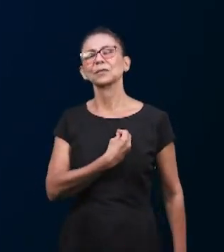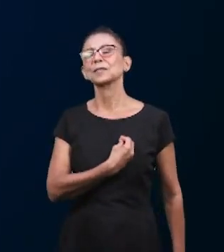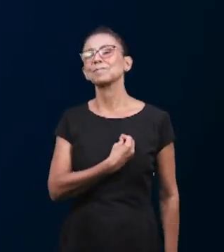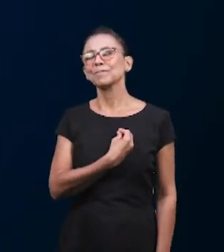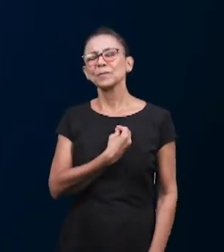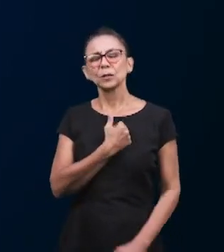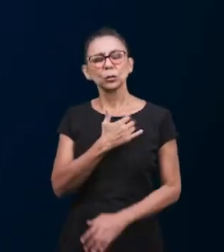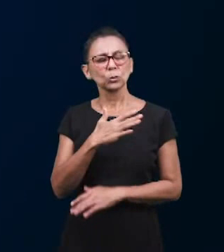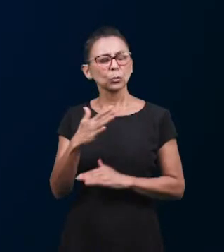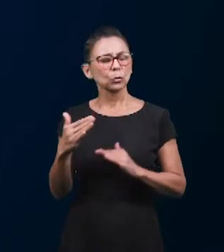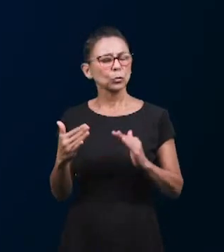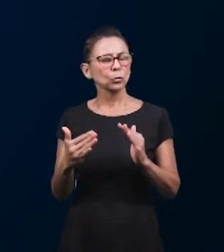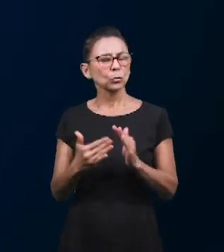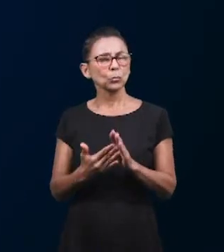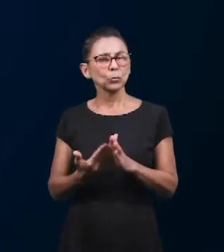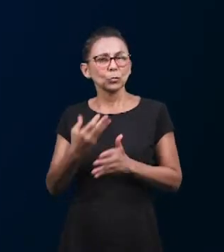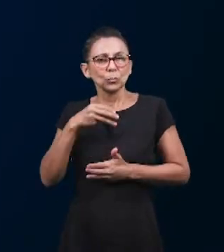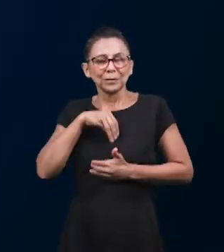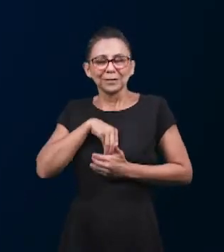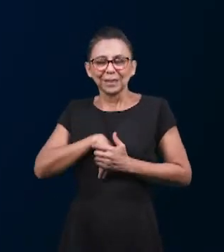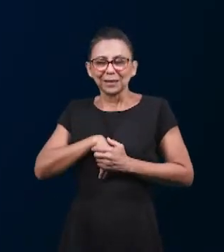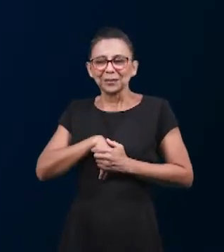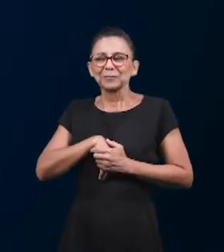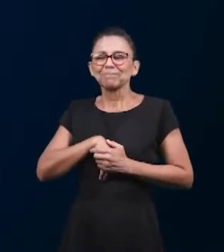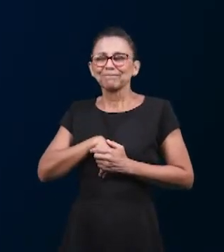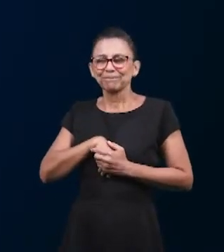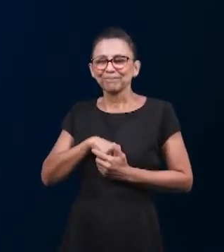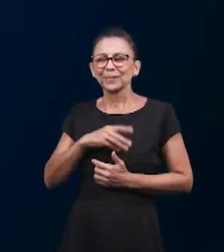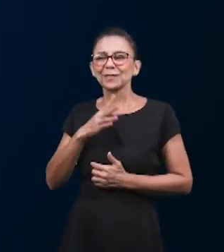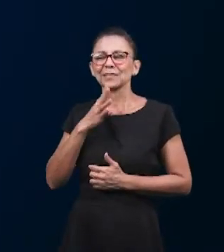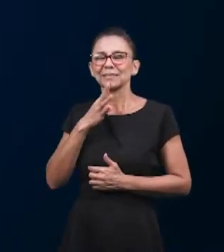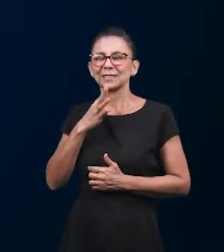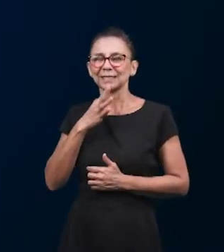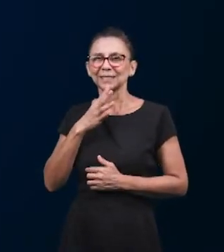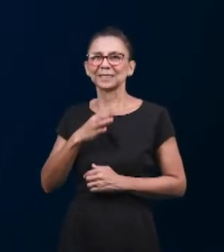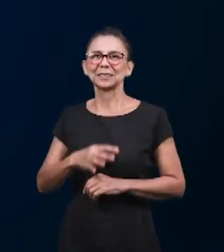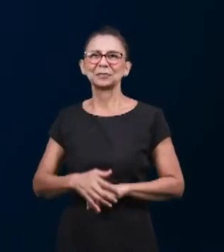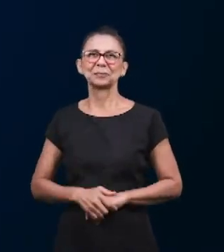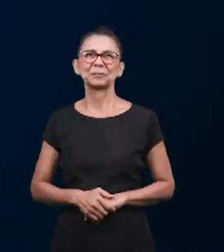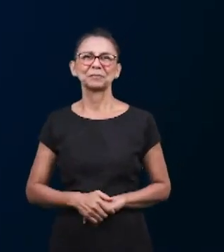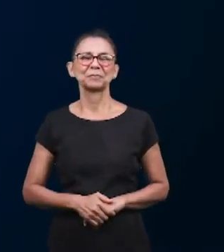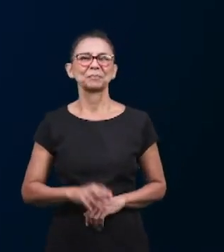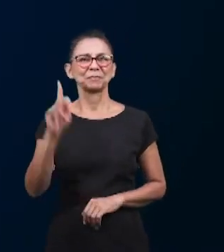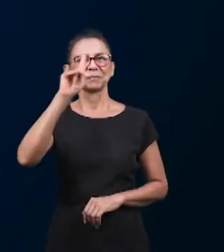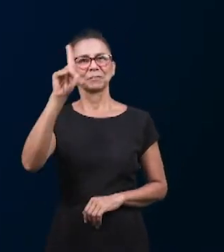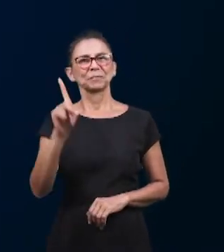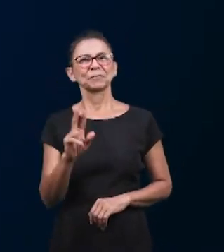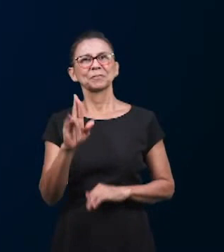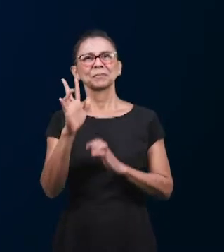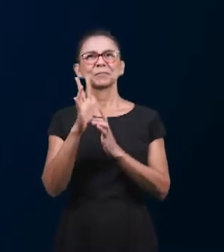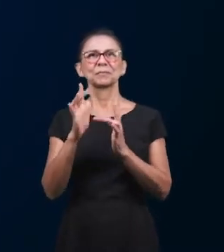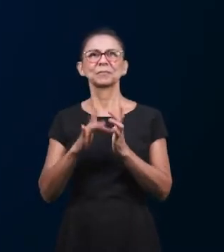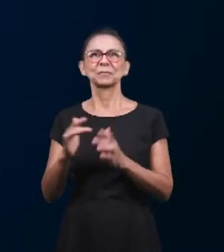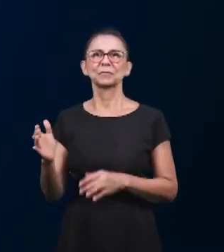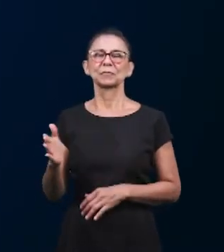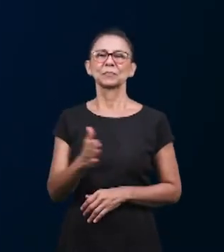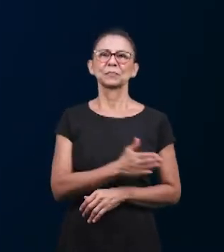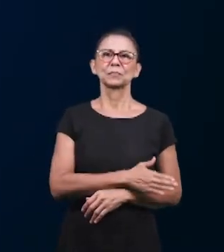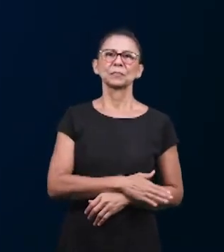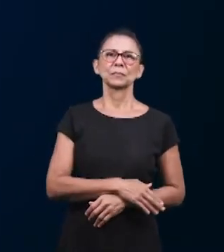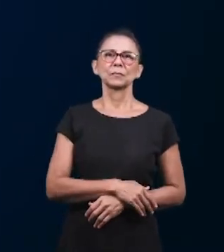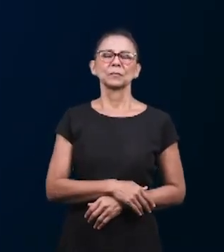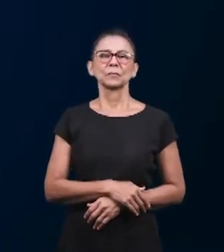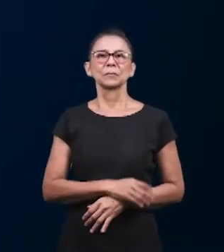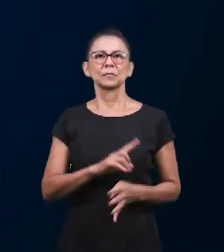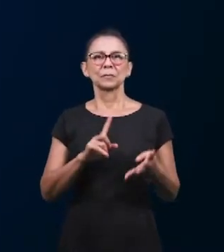que tu conheces todo o meu ser. Essa é a resposta para as perguntas. A paz do Senhor, irmão. Em resposta à